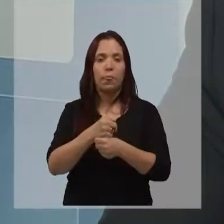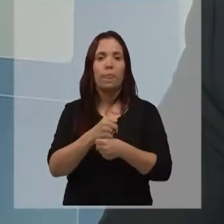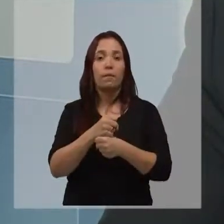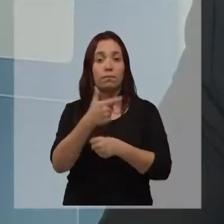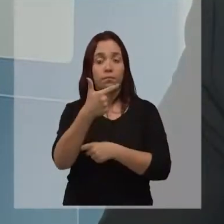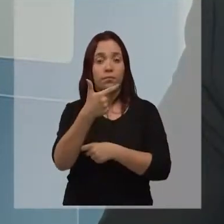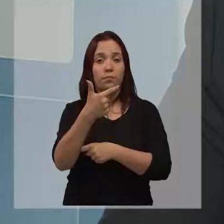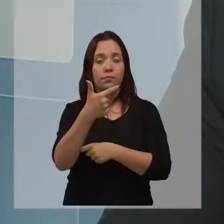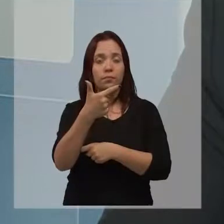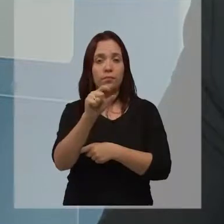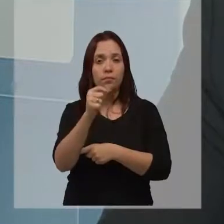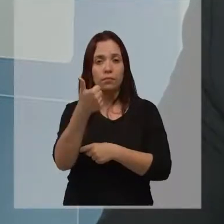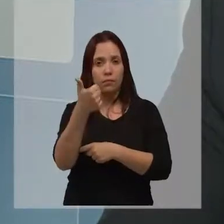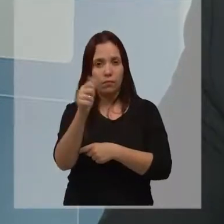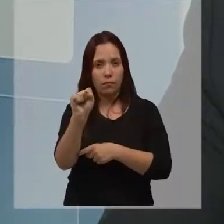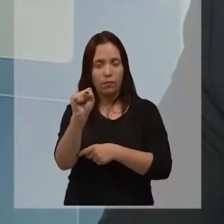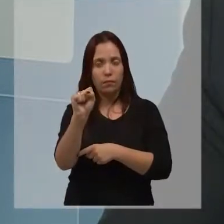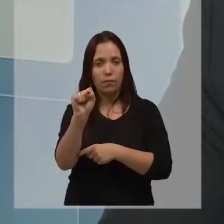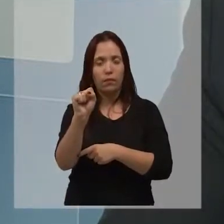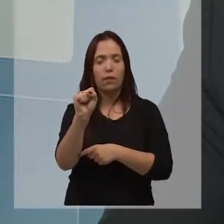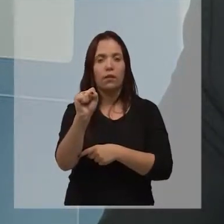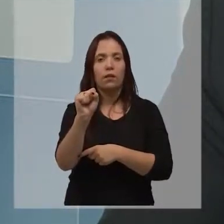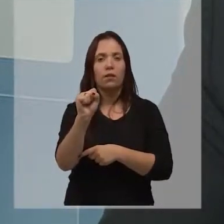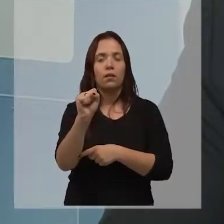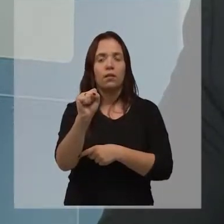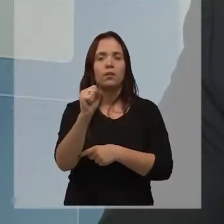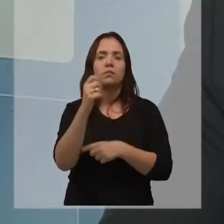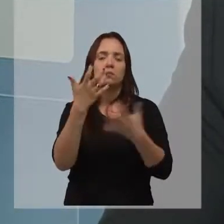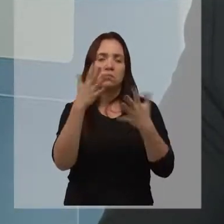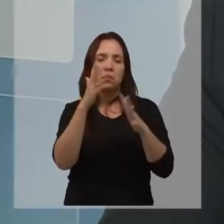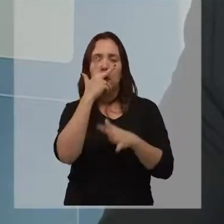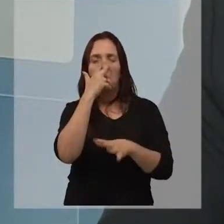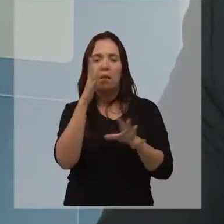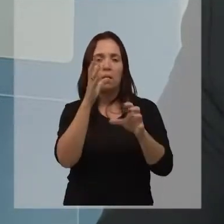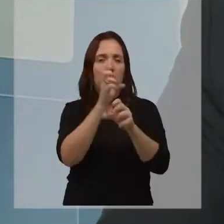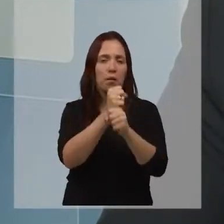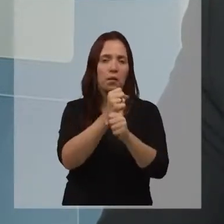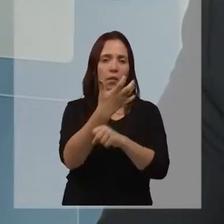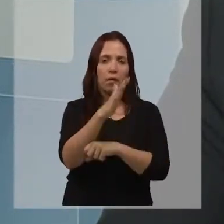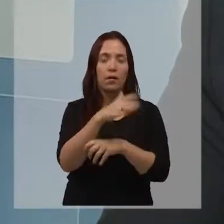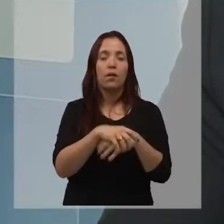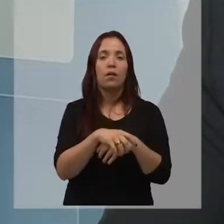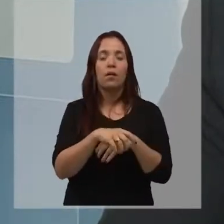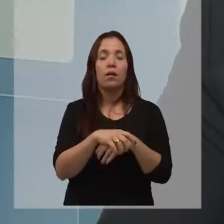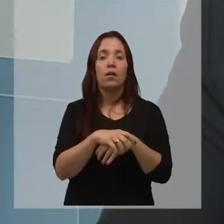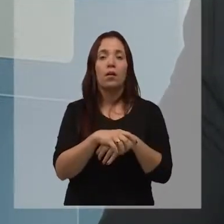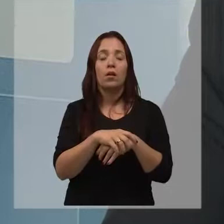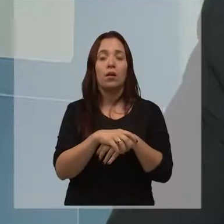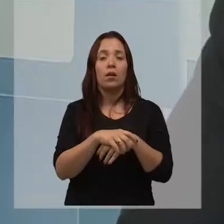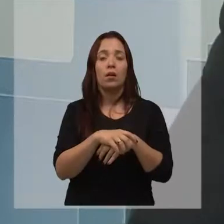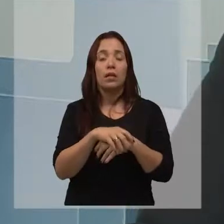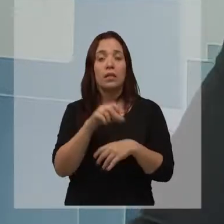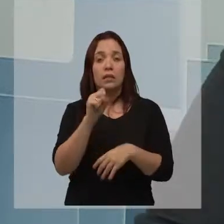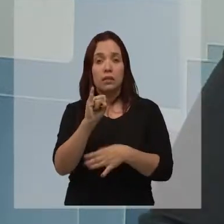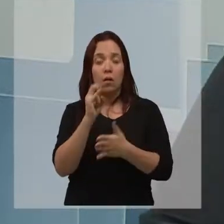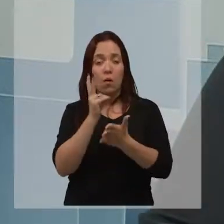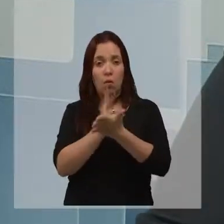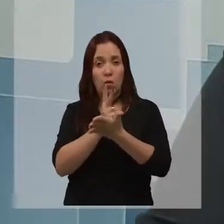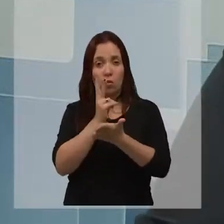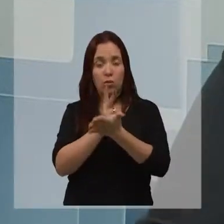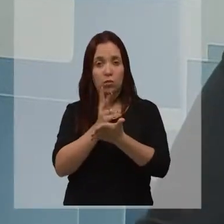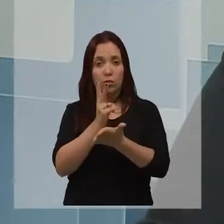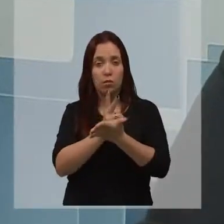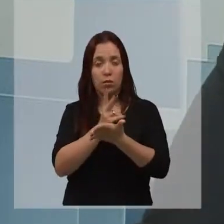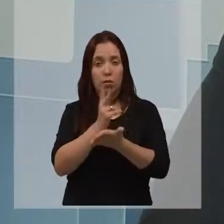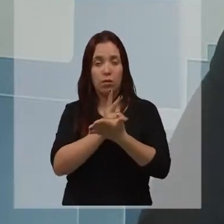2017, 2018, deve ter sido por aí também um pouquinho menos. E se continuar a estatística que